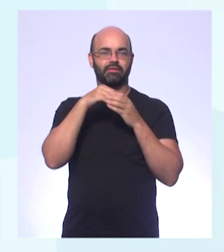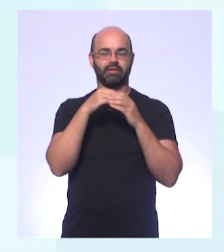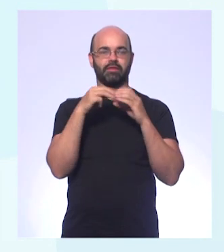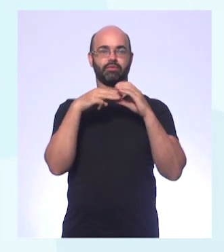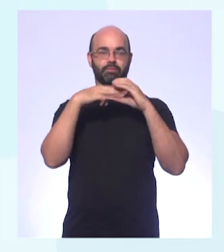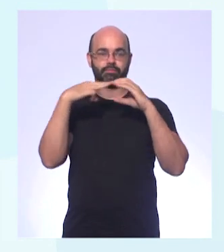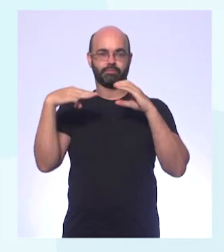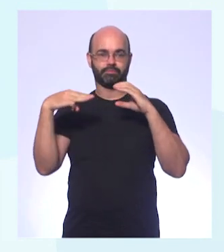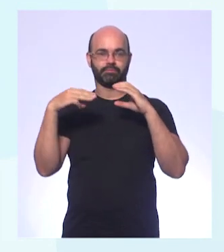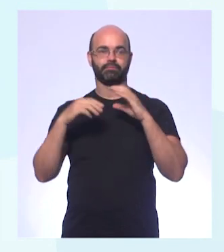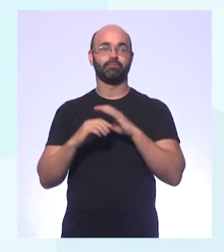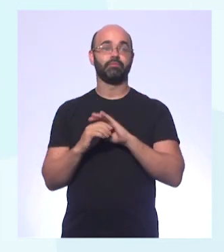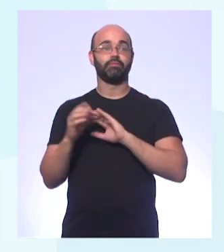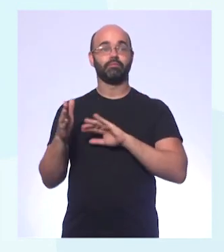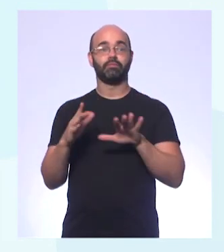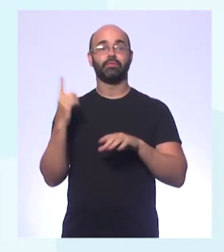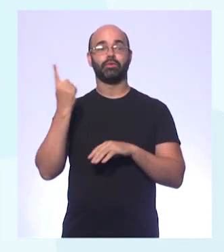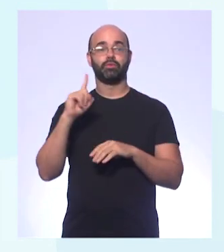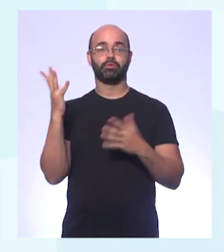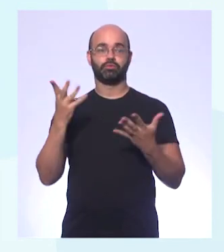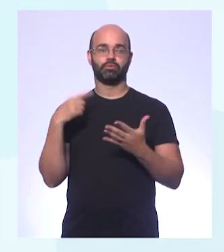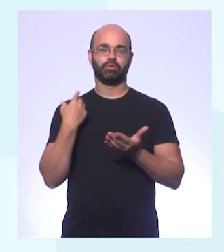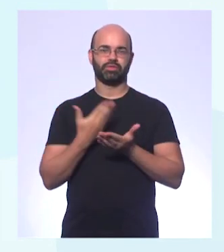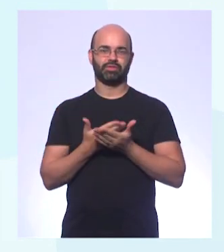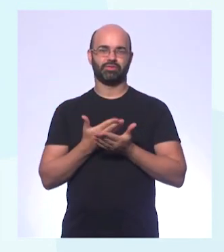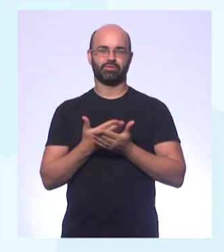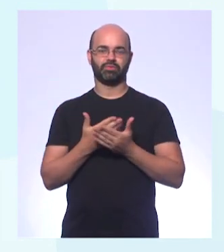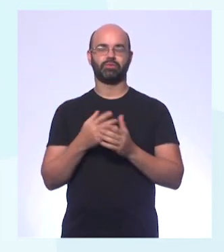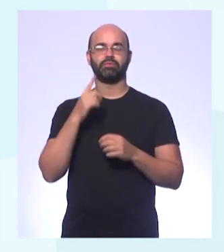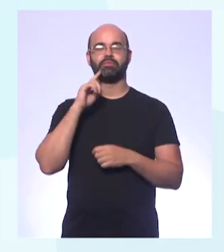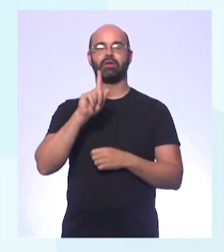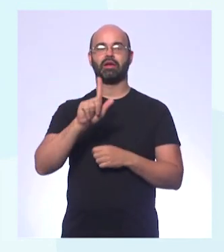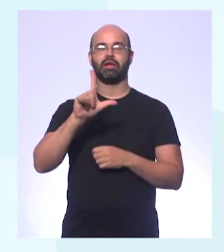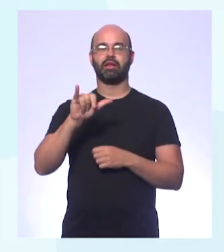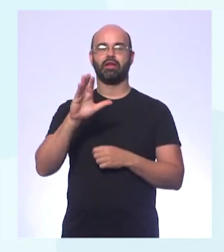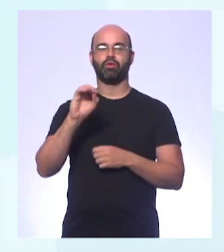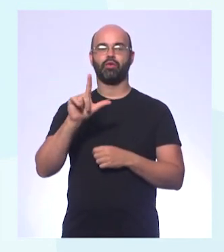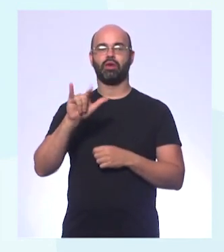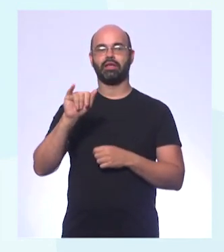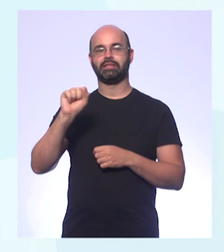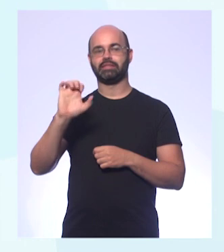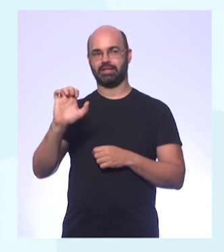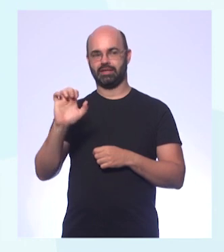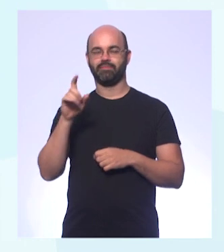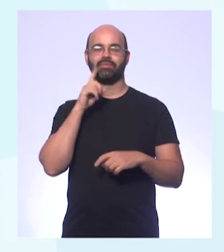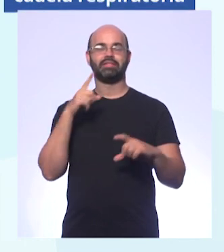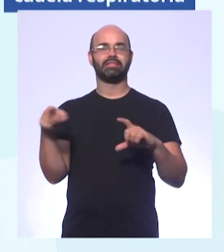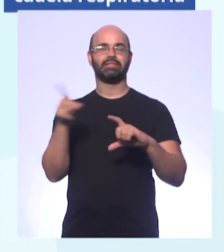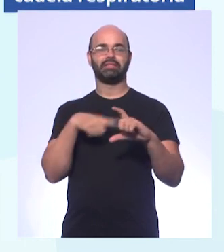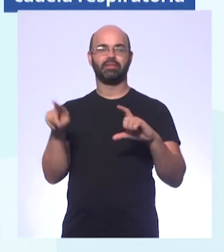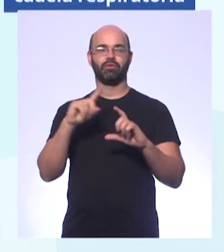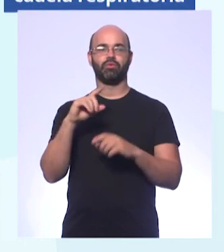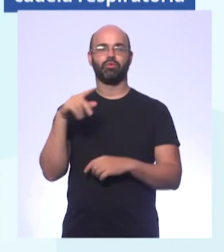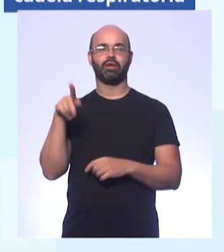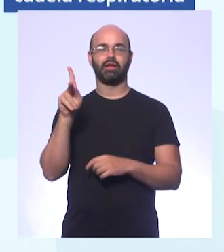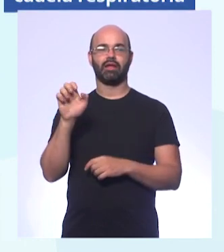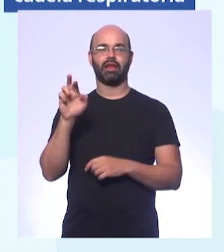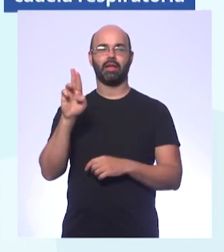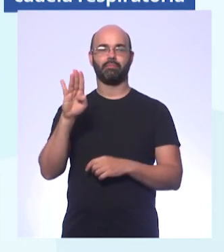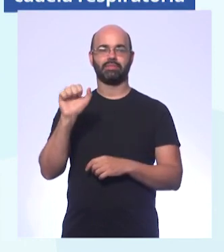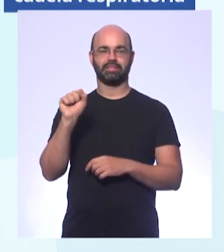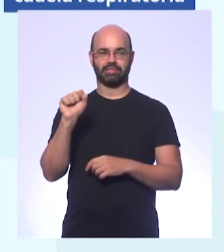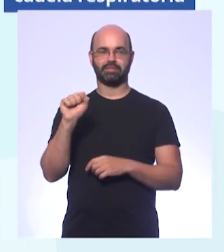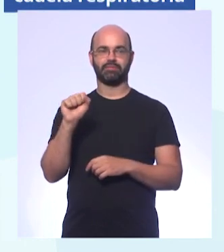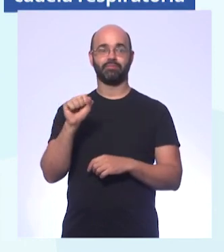menos importante, que a gente vai trabalhar hoje. Então, ó, nós já trabalhamos glicólise e trabalhamos ciclo de Krebs. E hoje nós